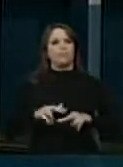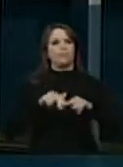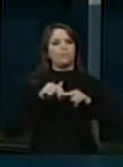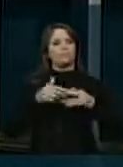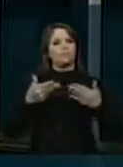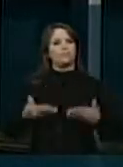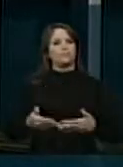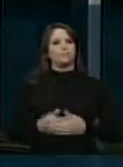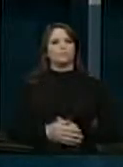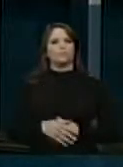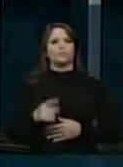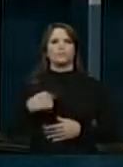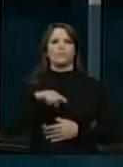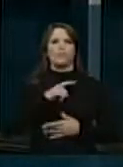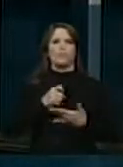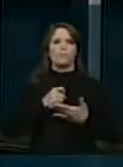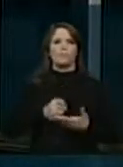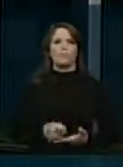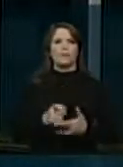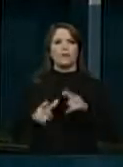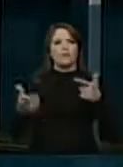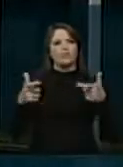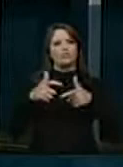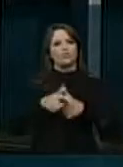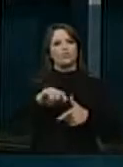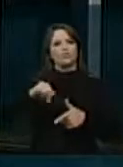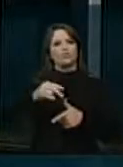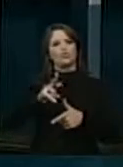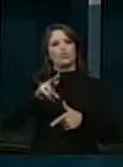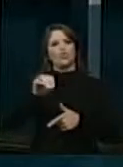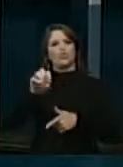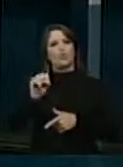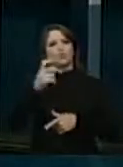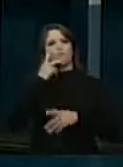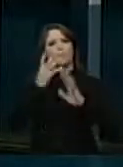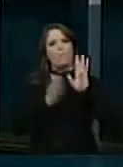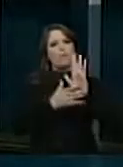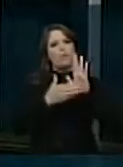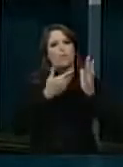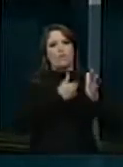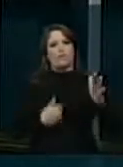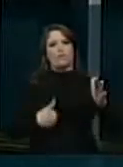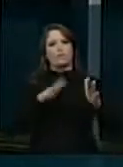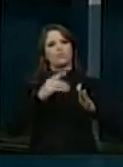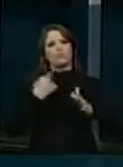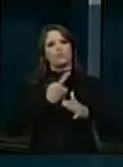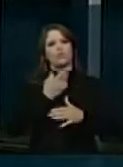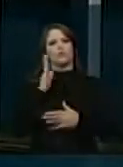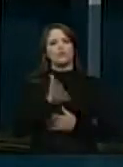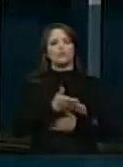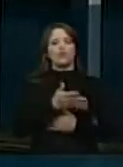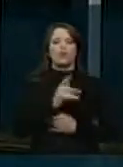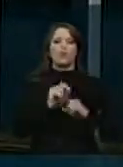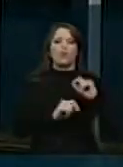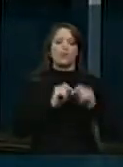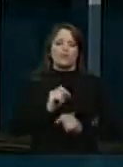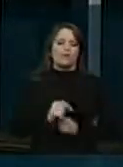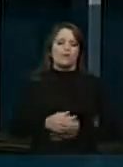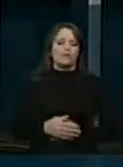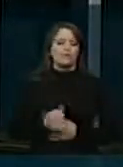assim, apoiamos a redução de juros propostas pelo governo, já estamos aí abaixo